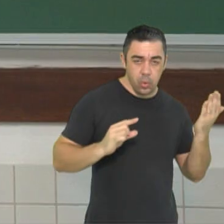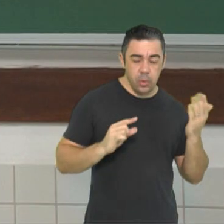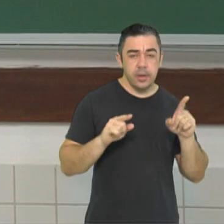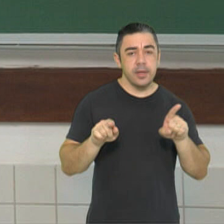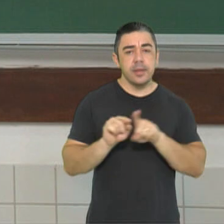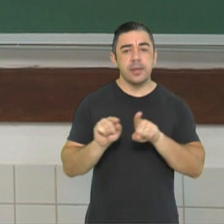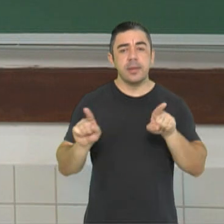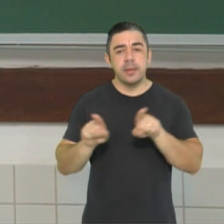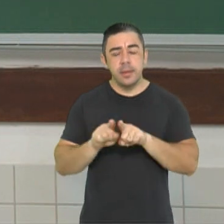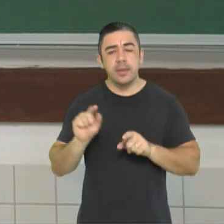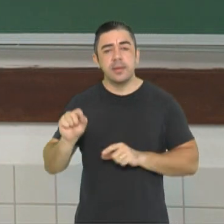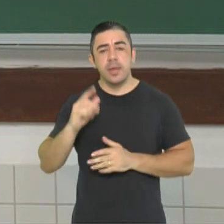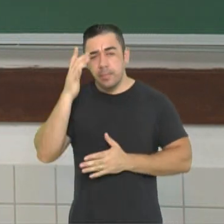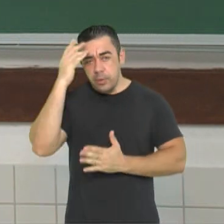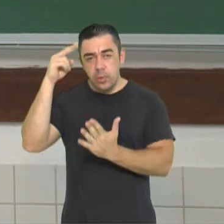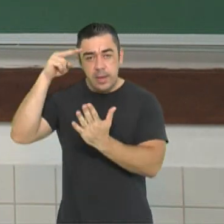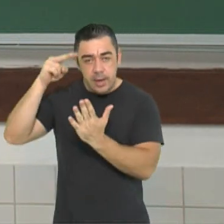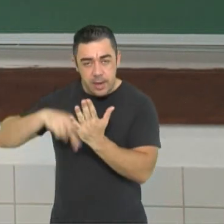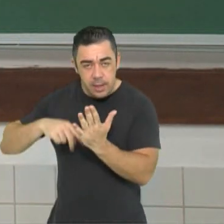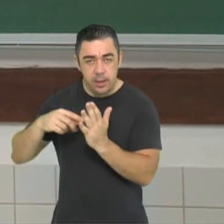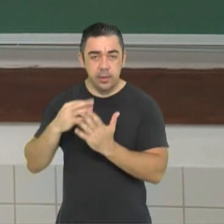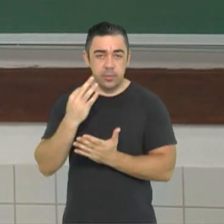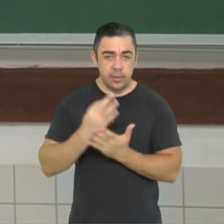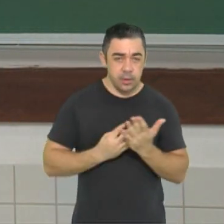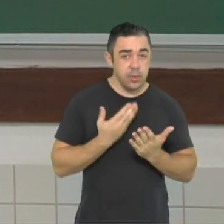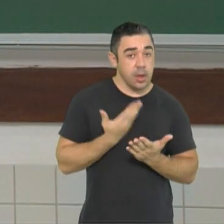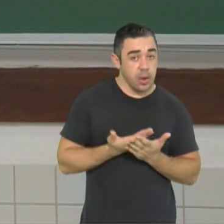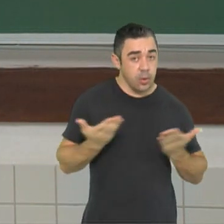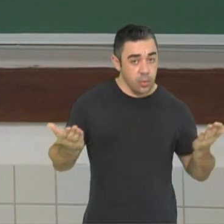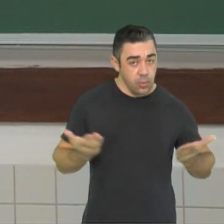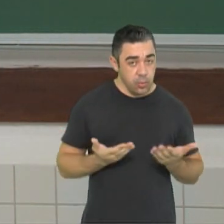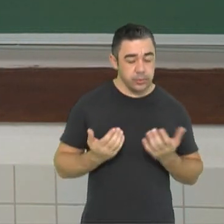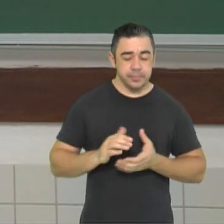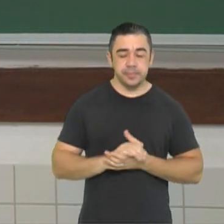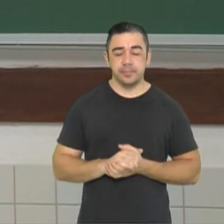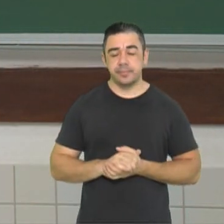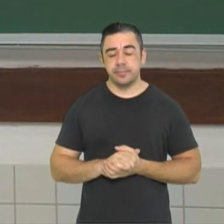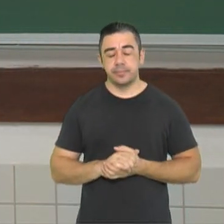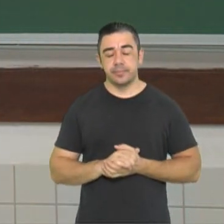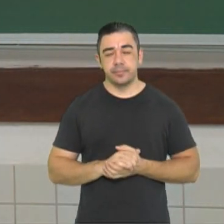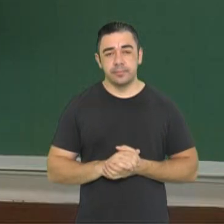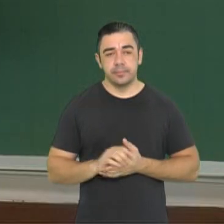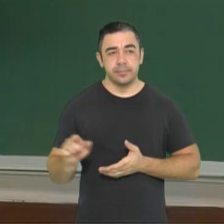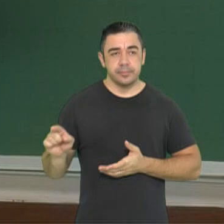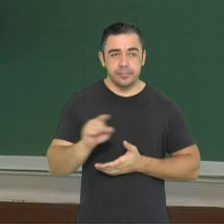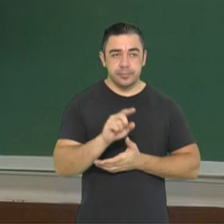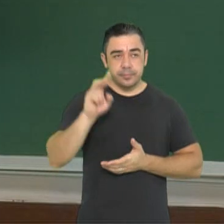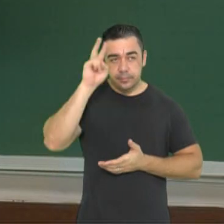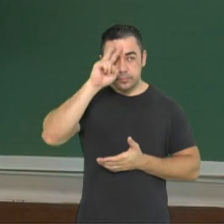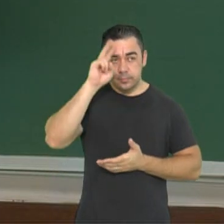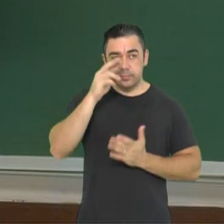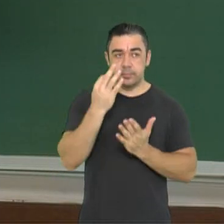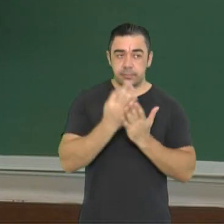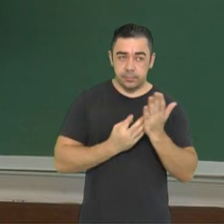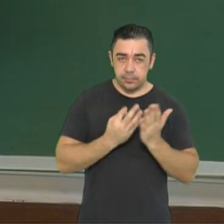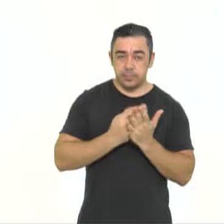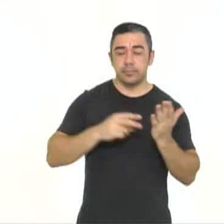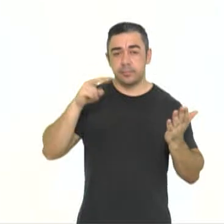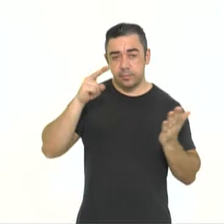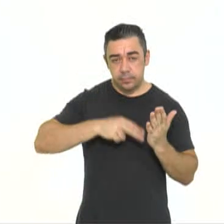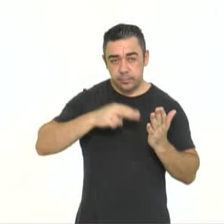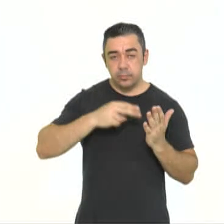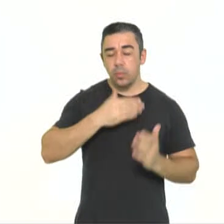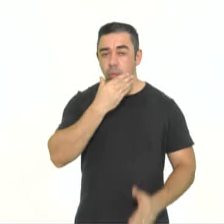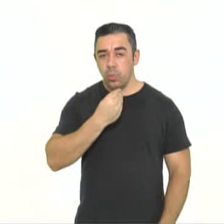interlocutor de um texto. Tudo isso a gente vai fazer na aula de hoje. Só para vocês lembrarem, o texto que nós estamos lendo é